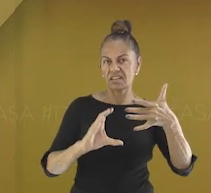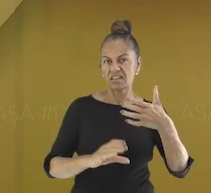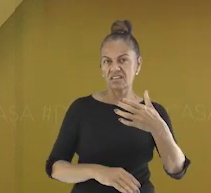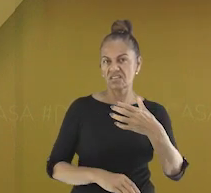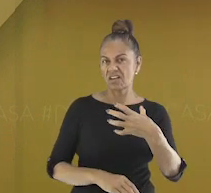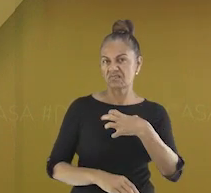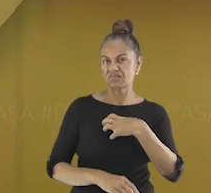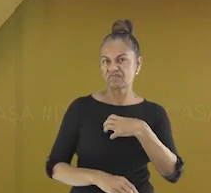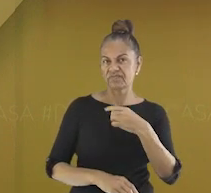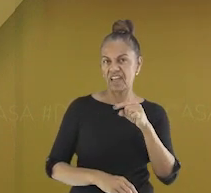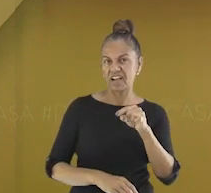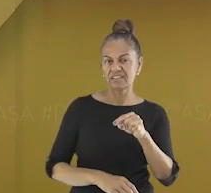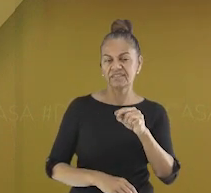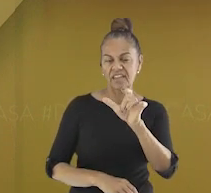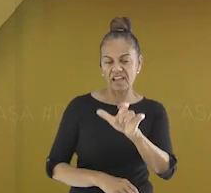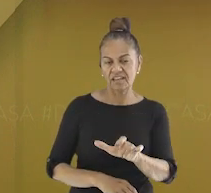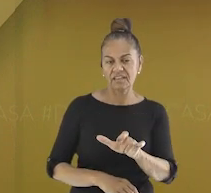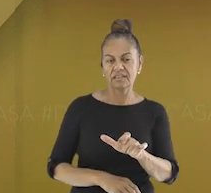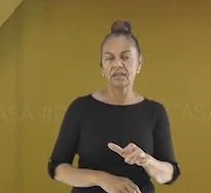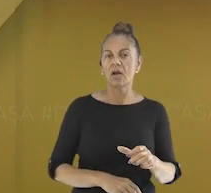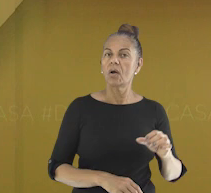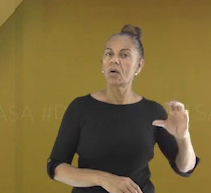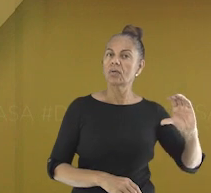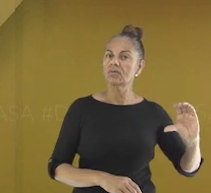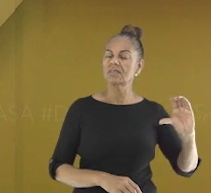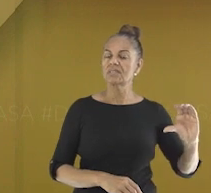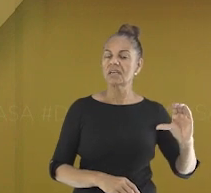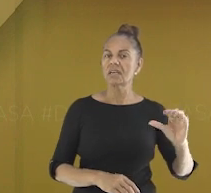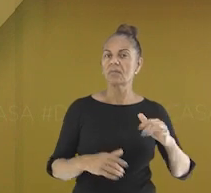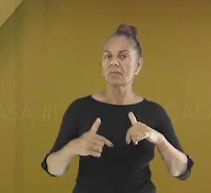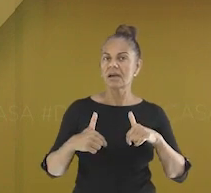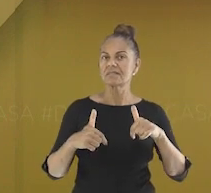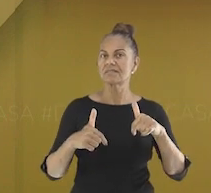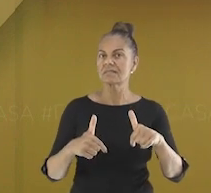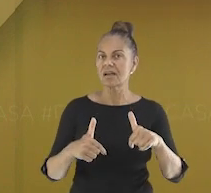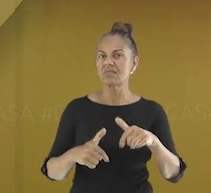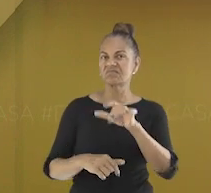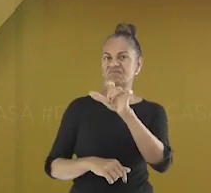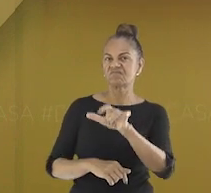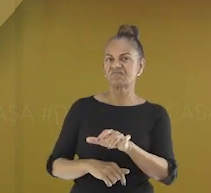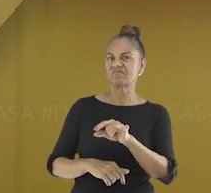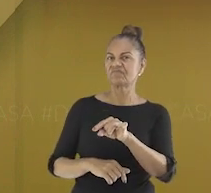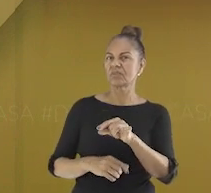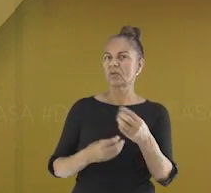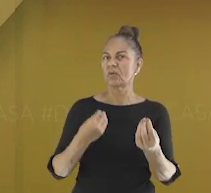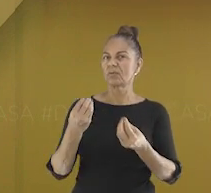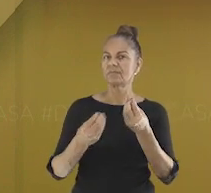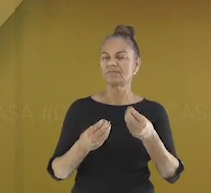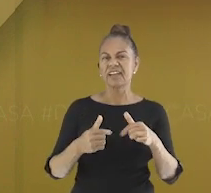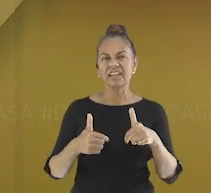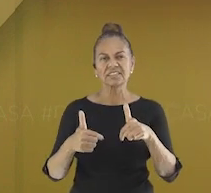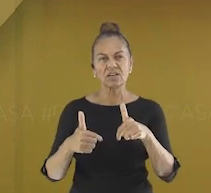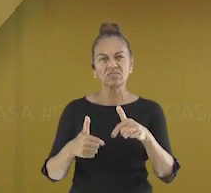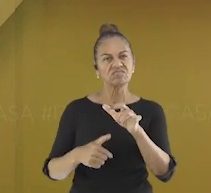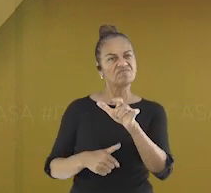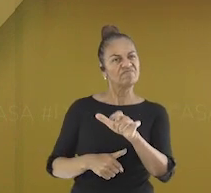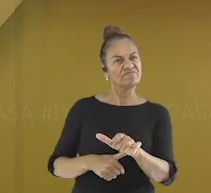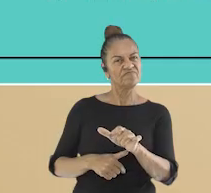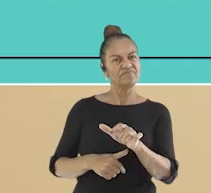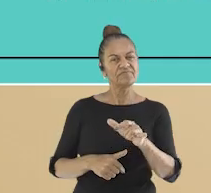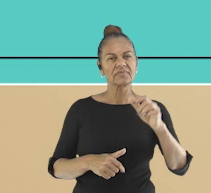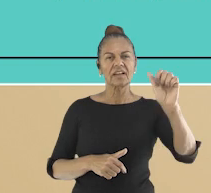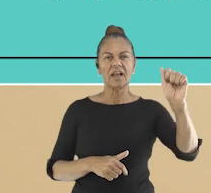personagem da tira. Ou letra C, uma ação da personagem da tira. Mais um tempinho para vocês